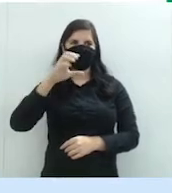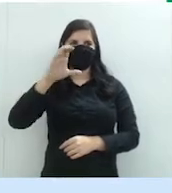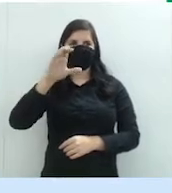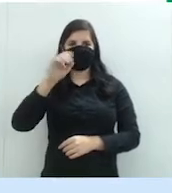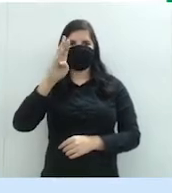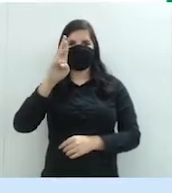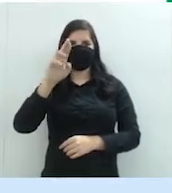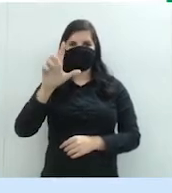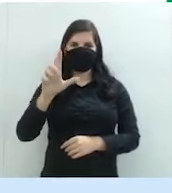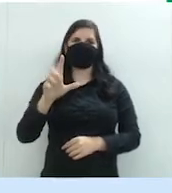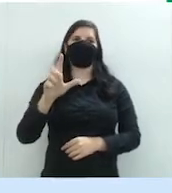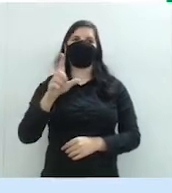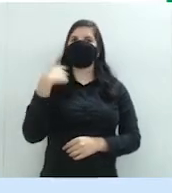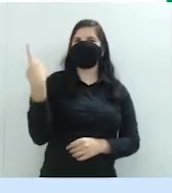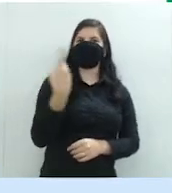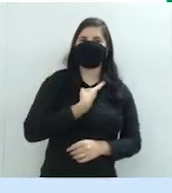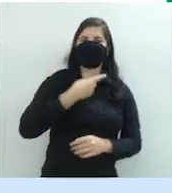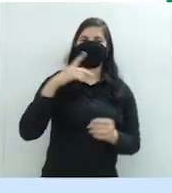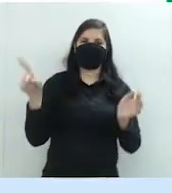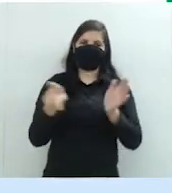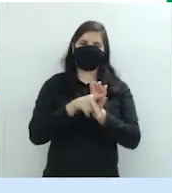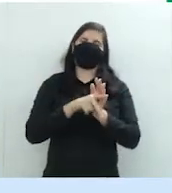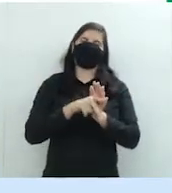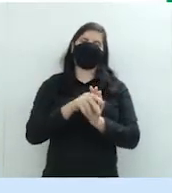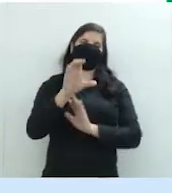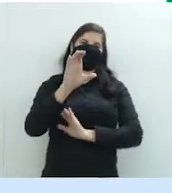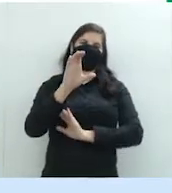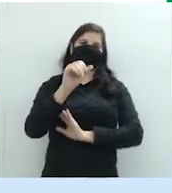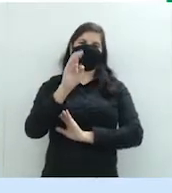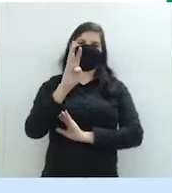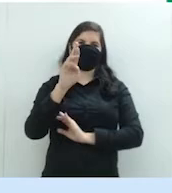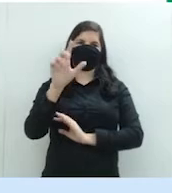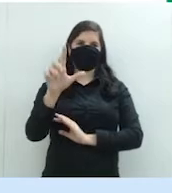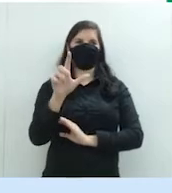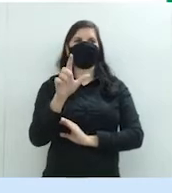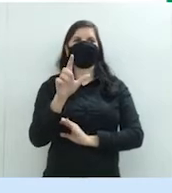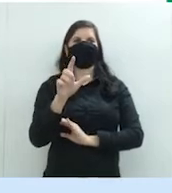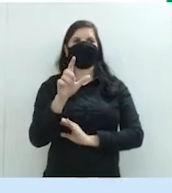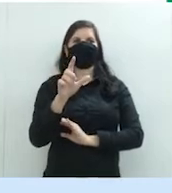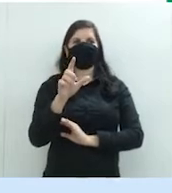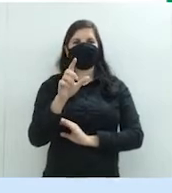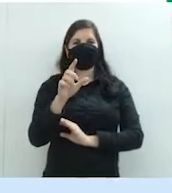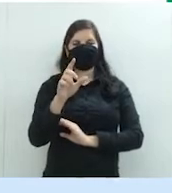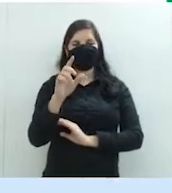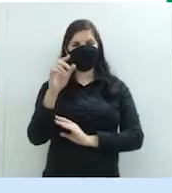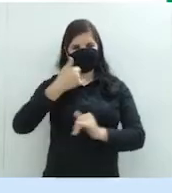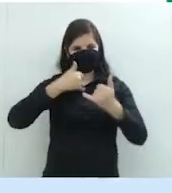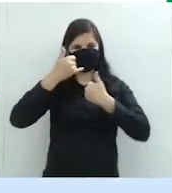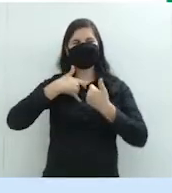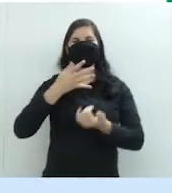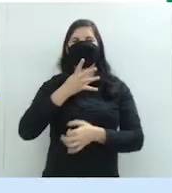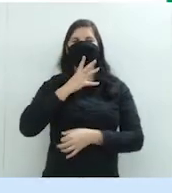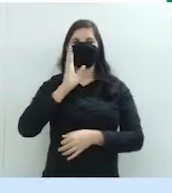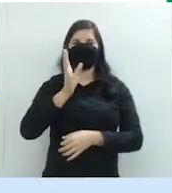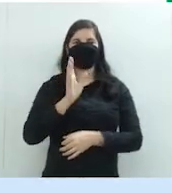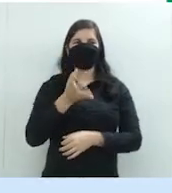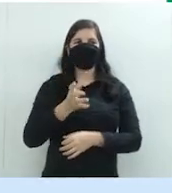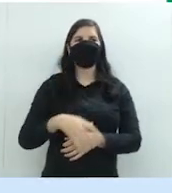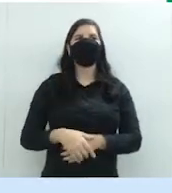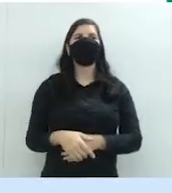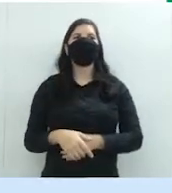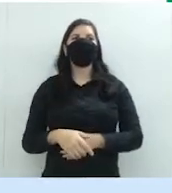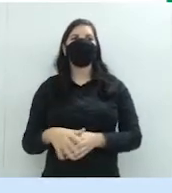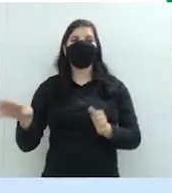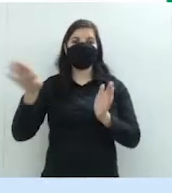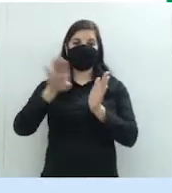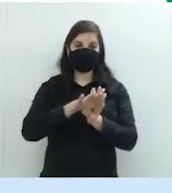Cabral. Cabral, nosso Cabral. Quem nunca ouviu falar do Cabral? Então